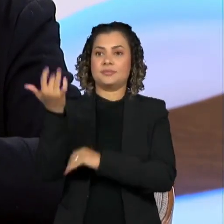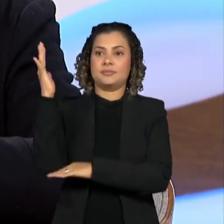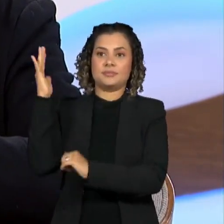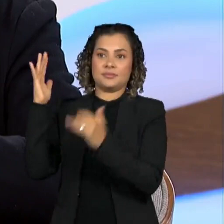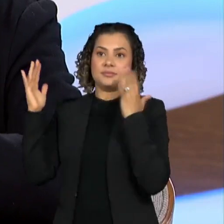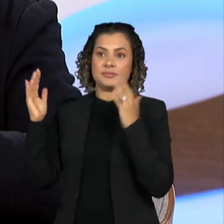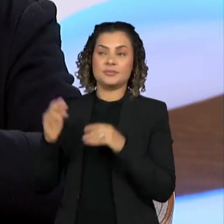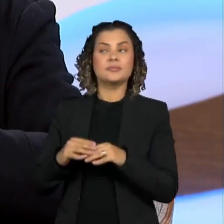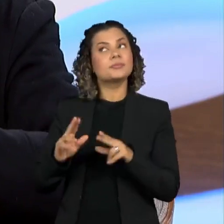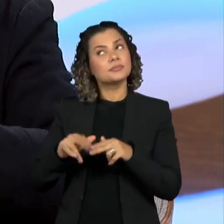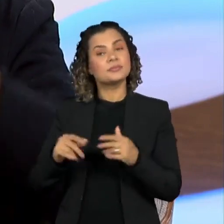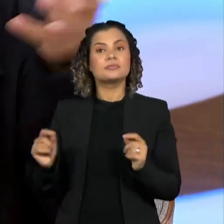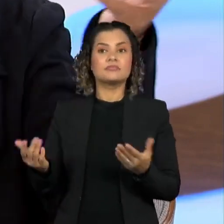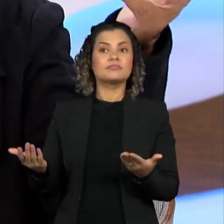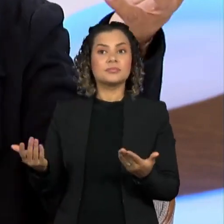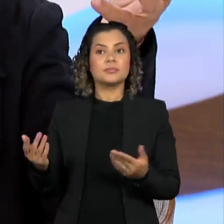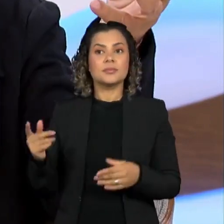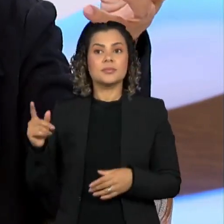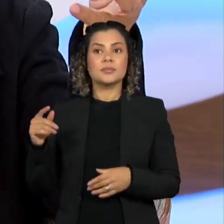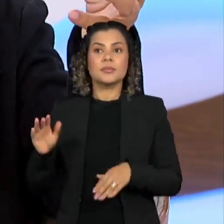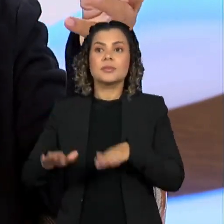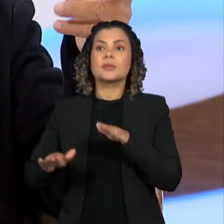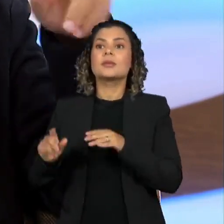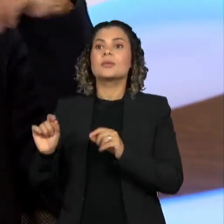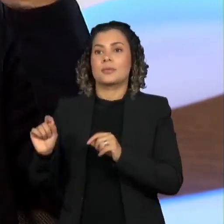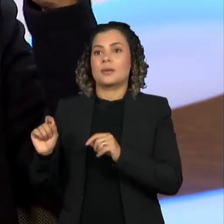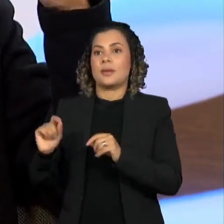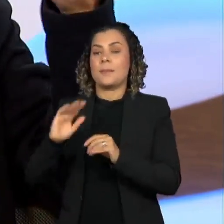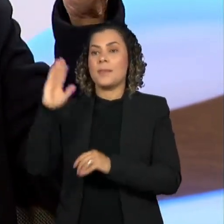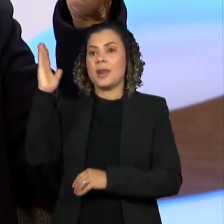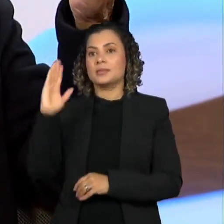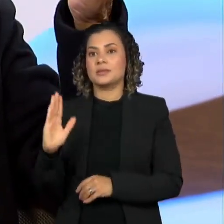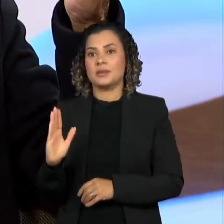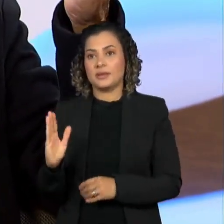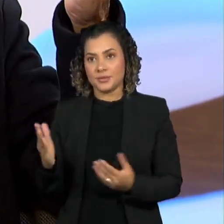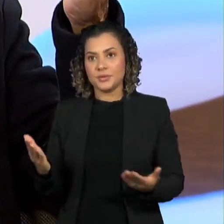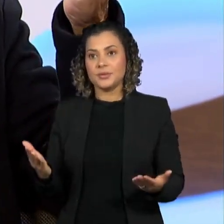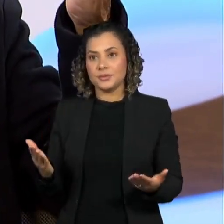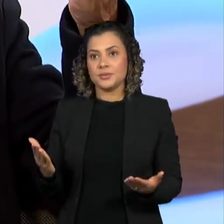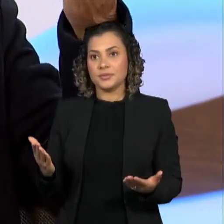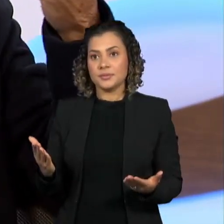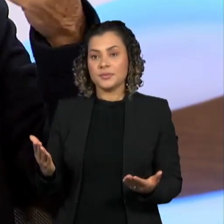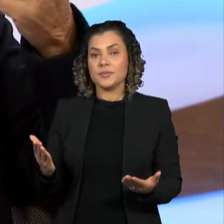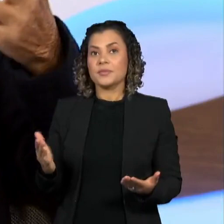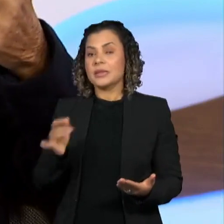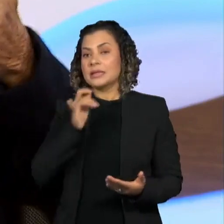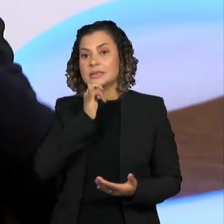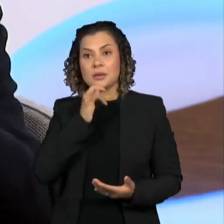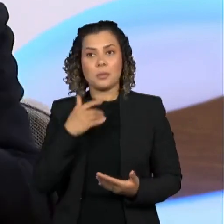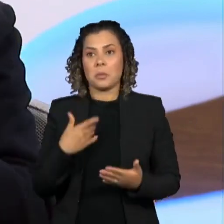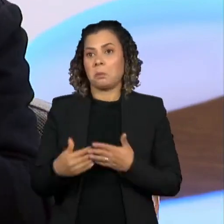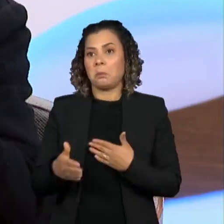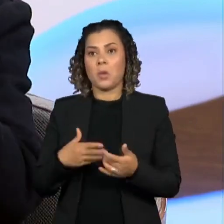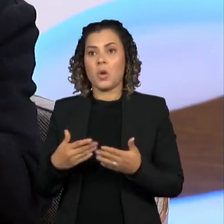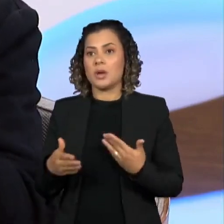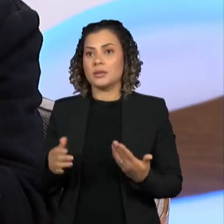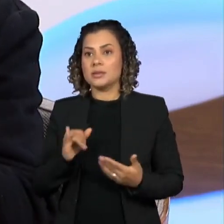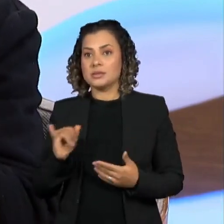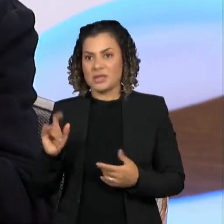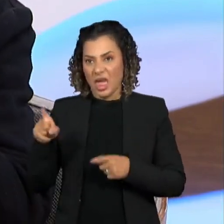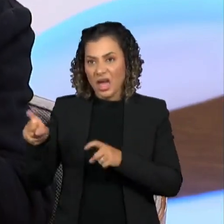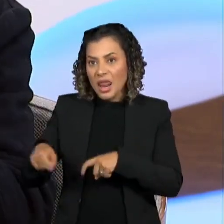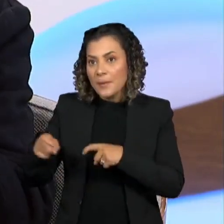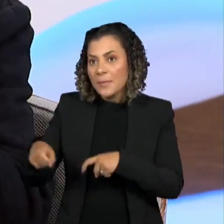e essa presença não importa que tipo de brasileiro fosse Nem que a atividade eles tivesse por exemplo não importa que sejam